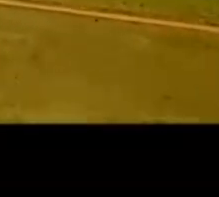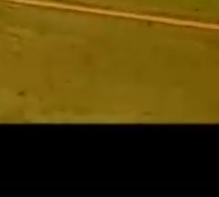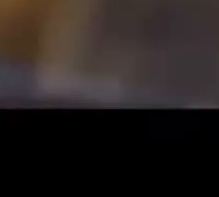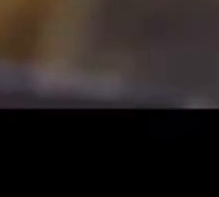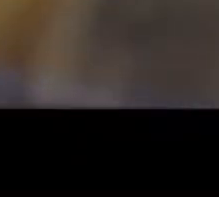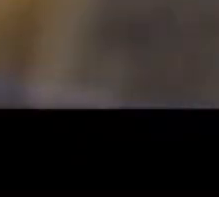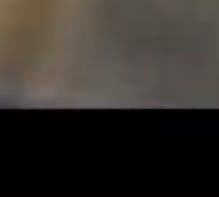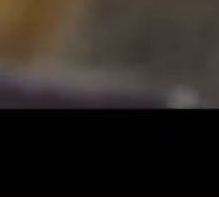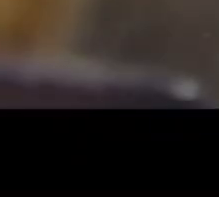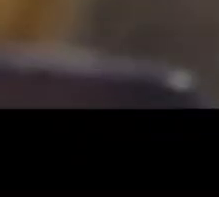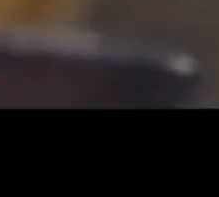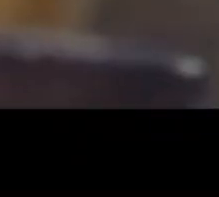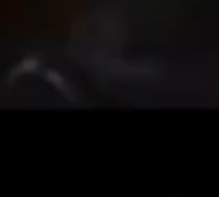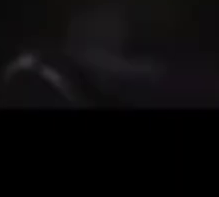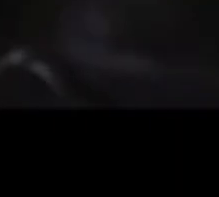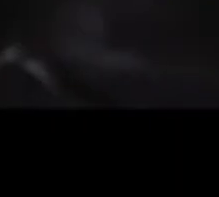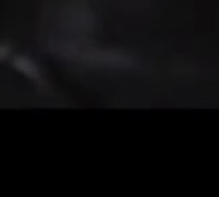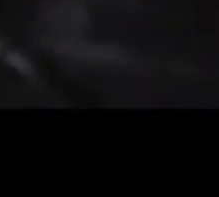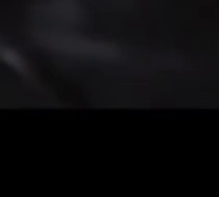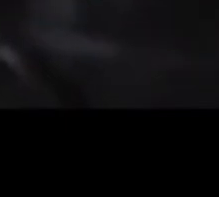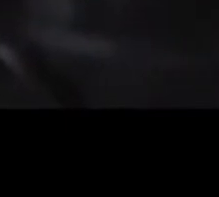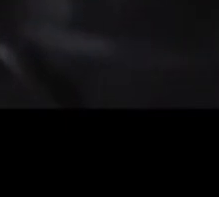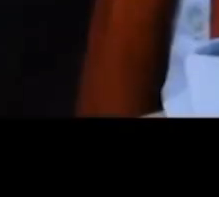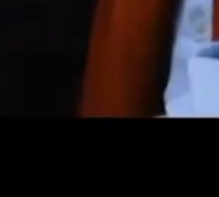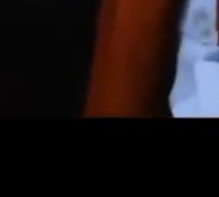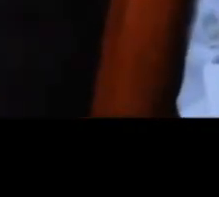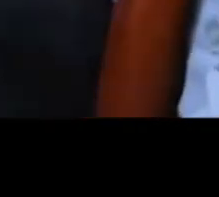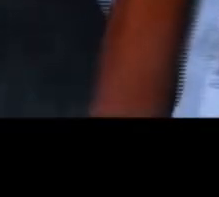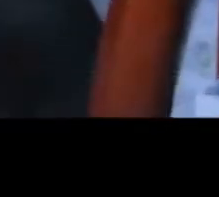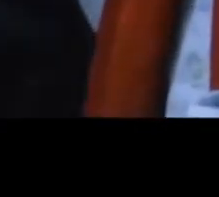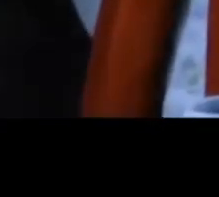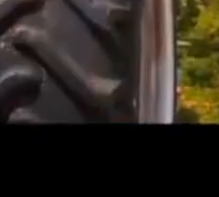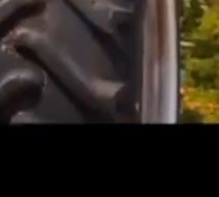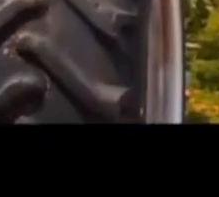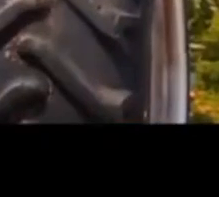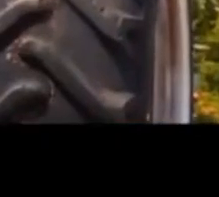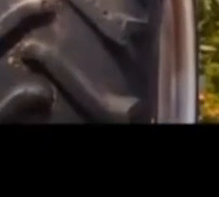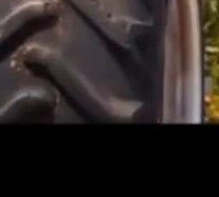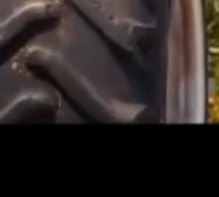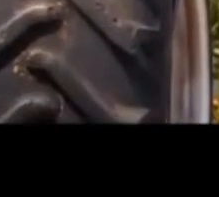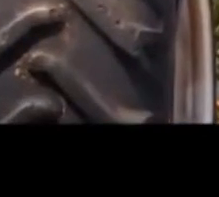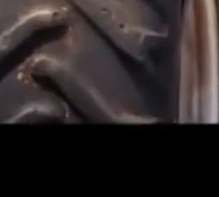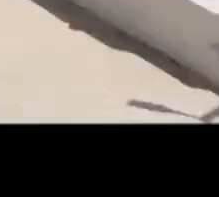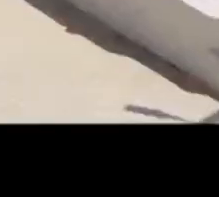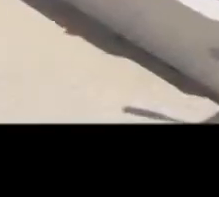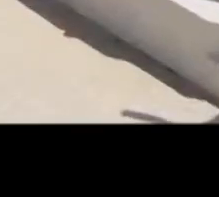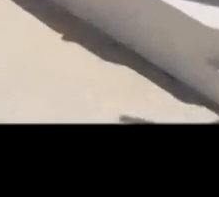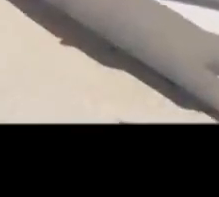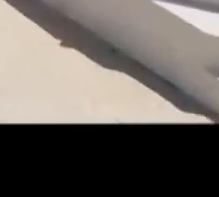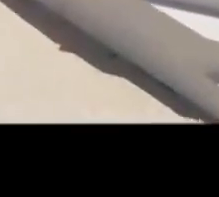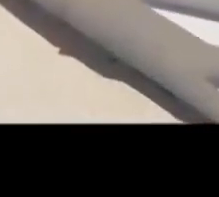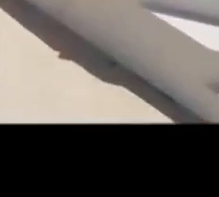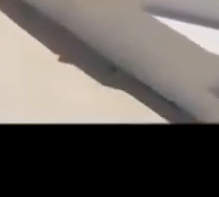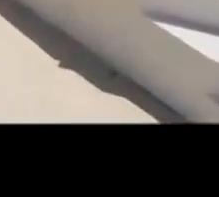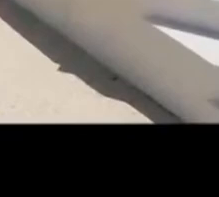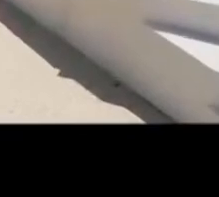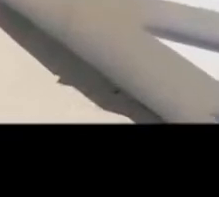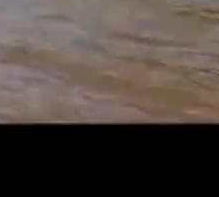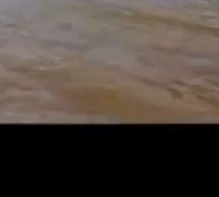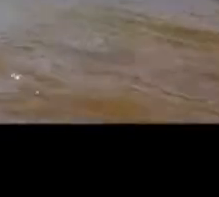natal. A vida é uma mate preciosa, palmas mil são teus